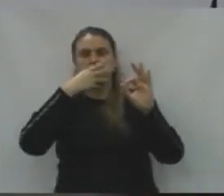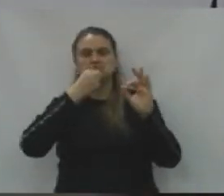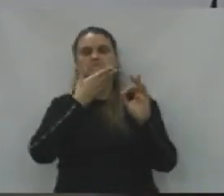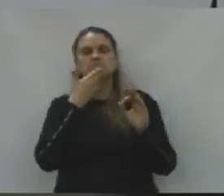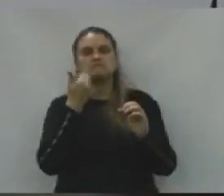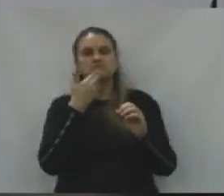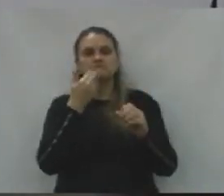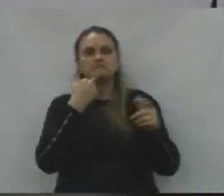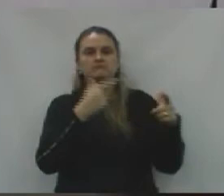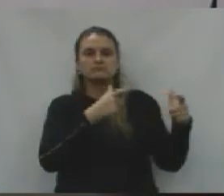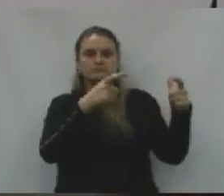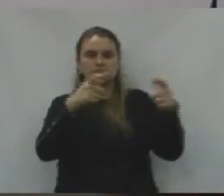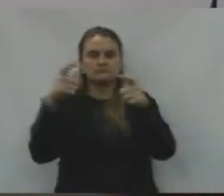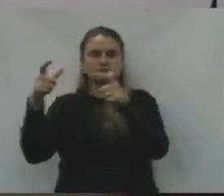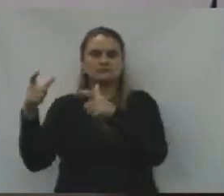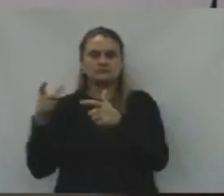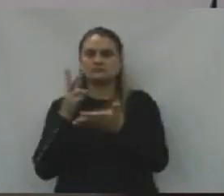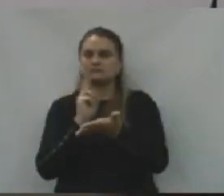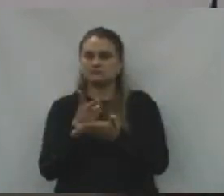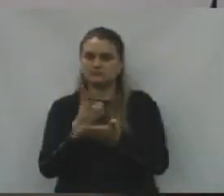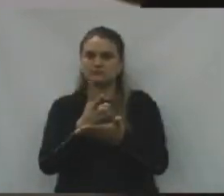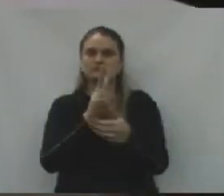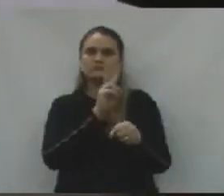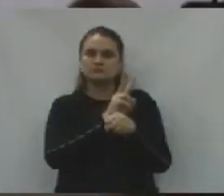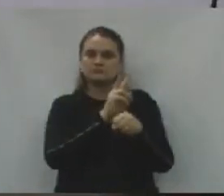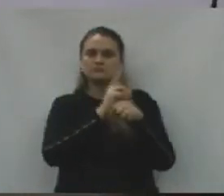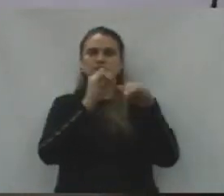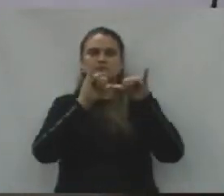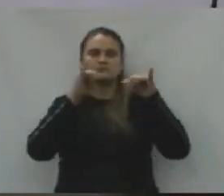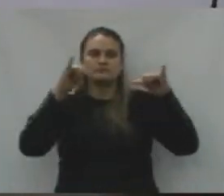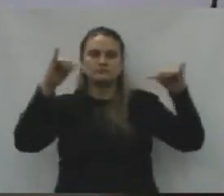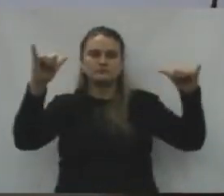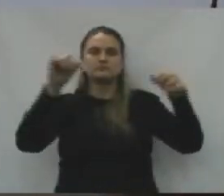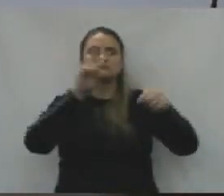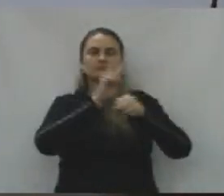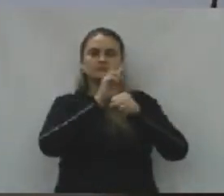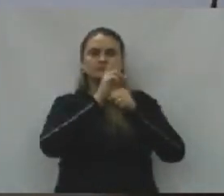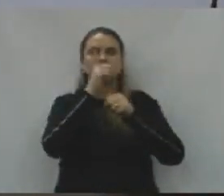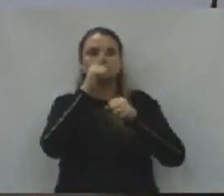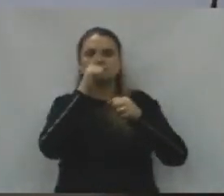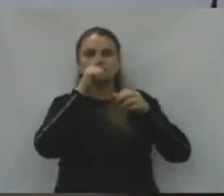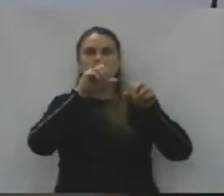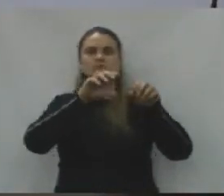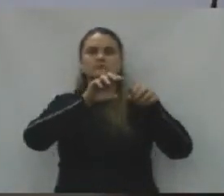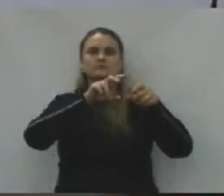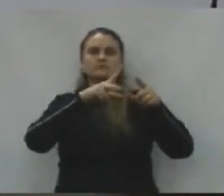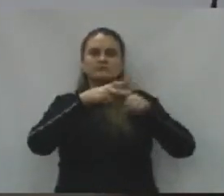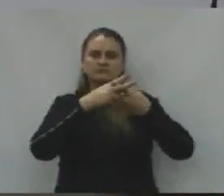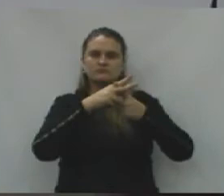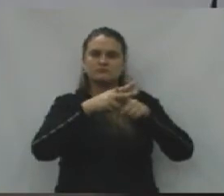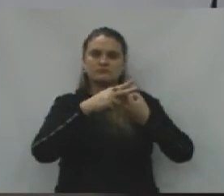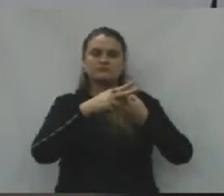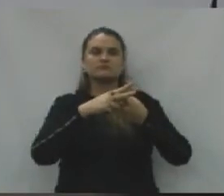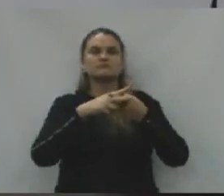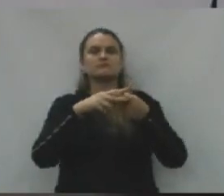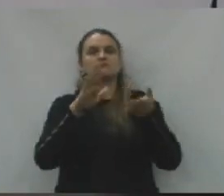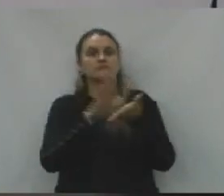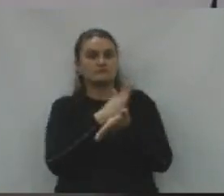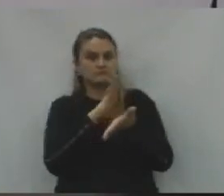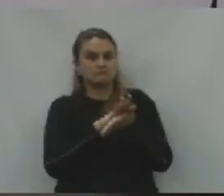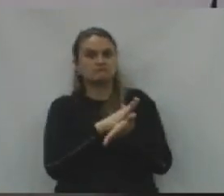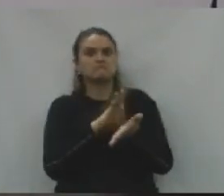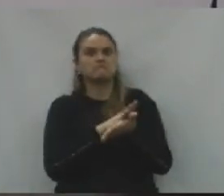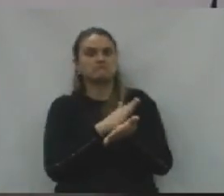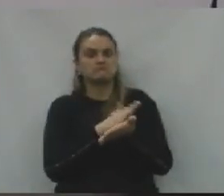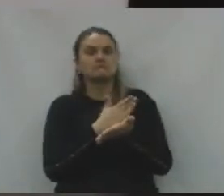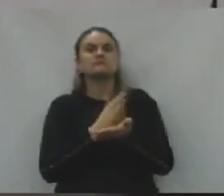a melhoria dos espaços cada vez mais, manutenção elétrica, manutenção hidráulica, tudo isso acaba onerando em